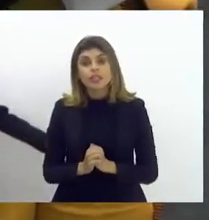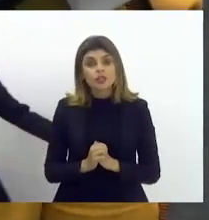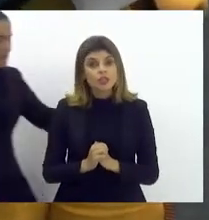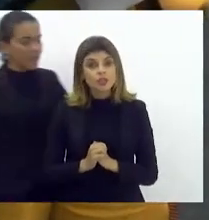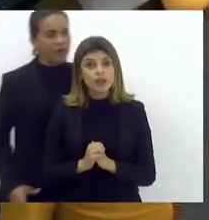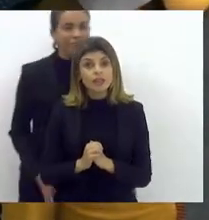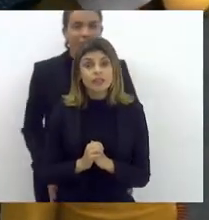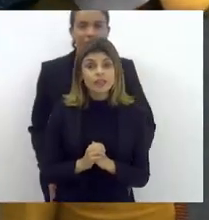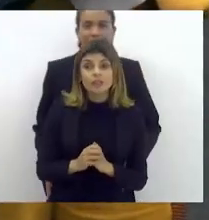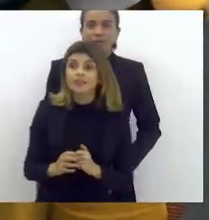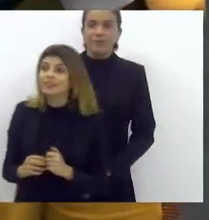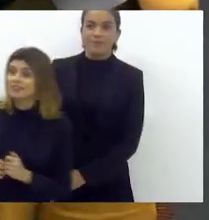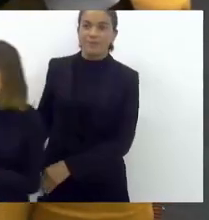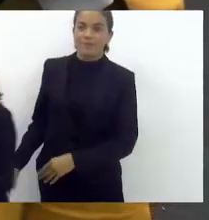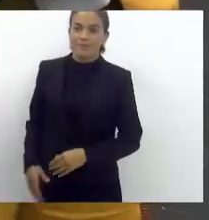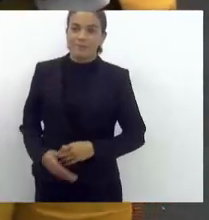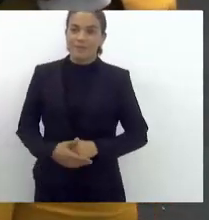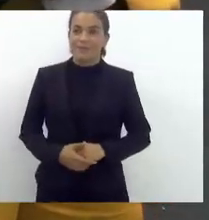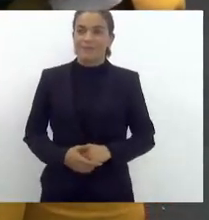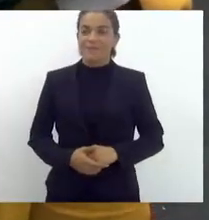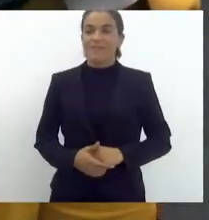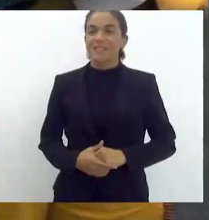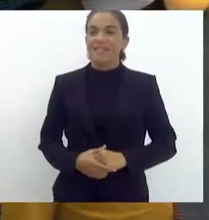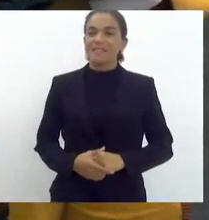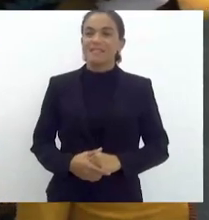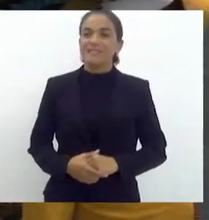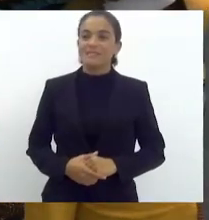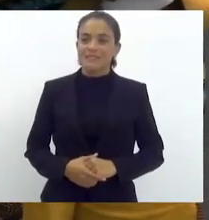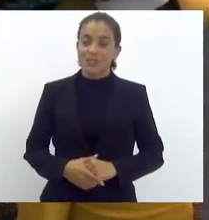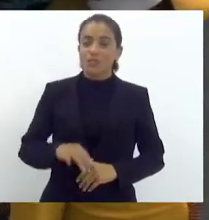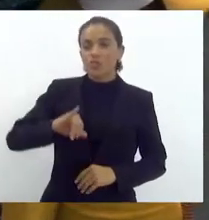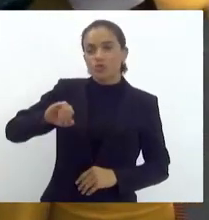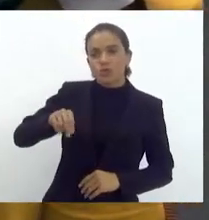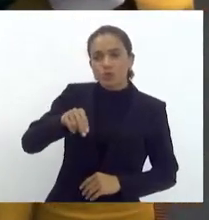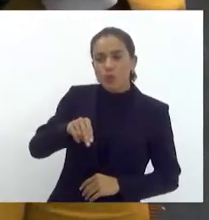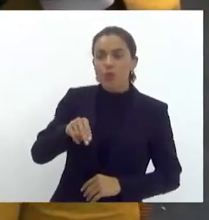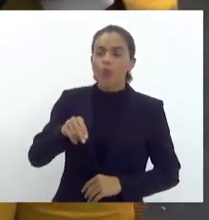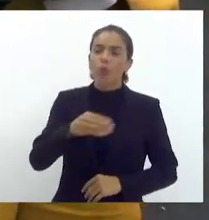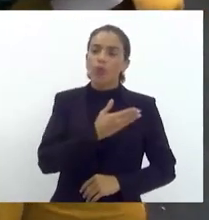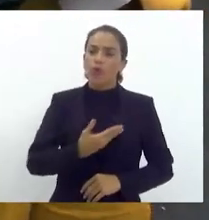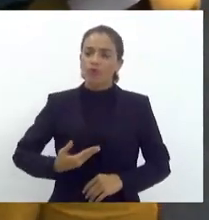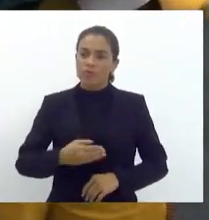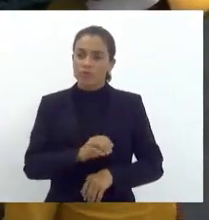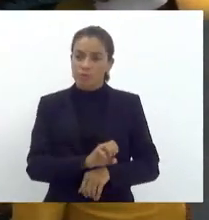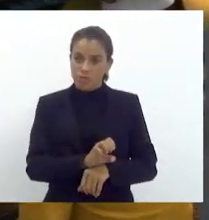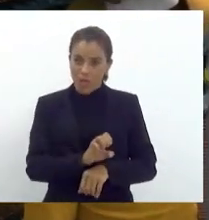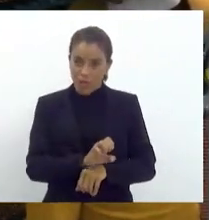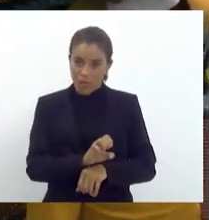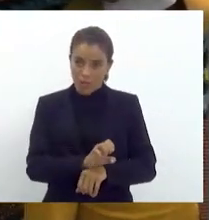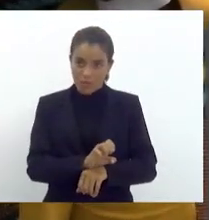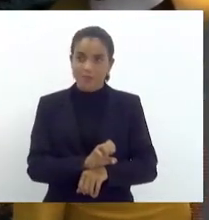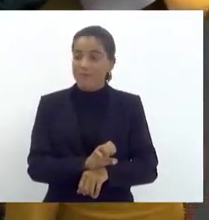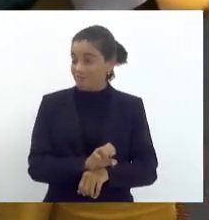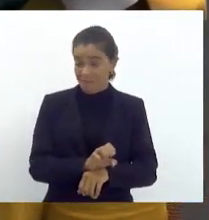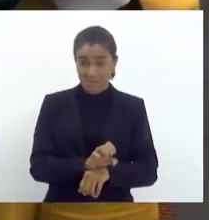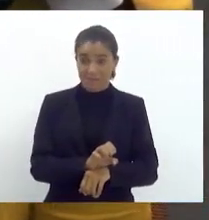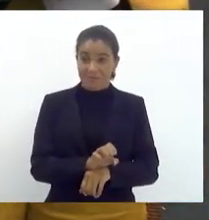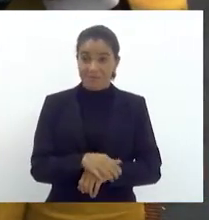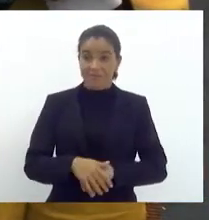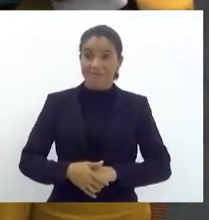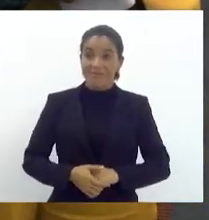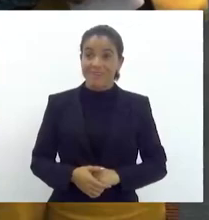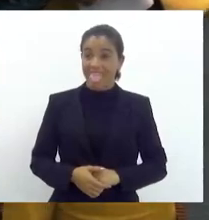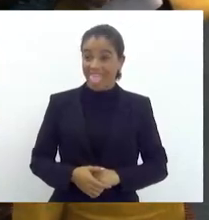nós temos ainda o pagamento de Maio o pagamento de Junho o governo do estado deve essas famílias